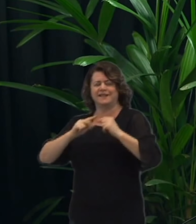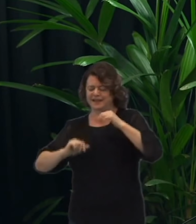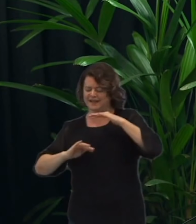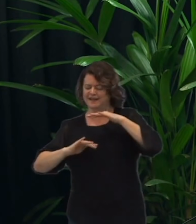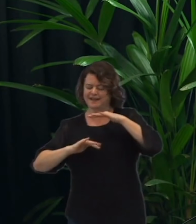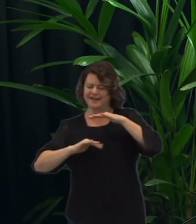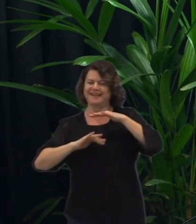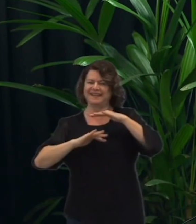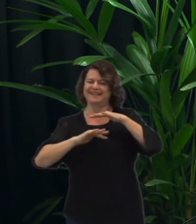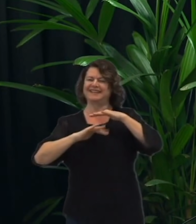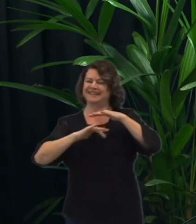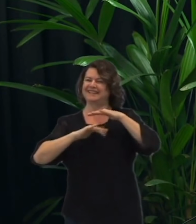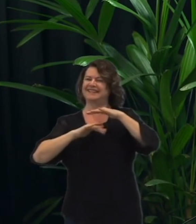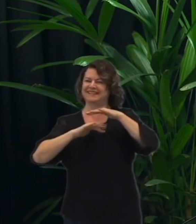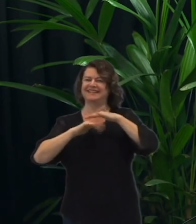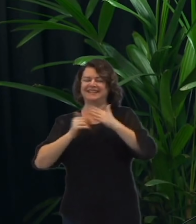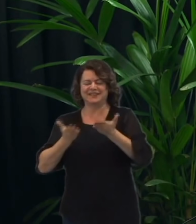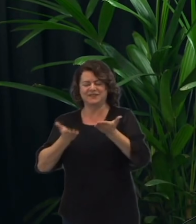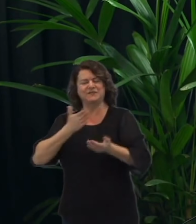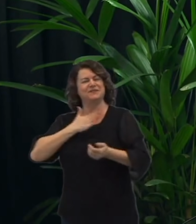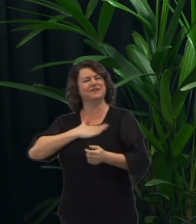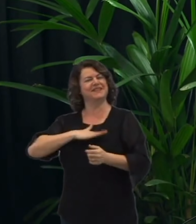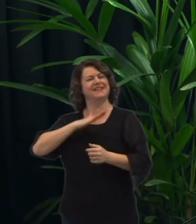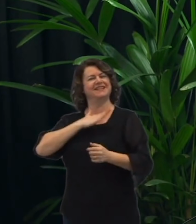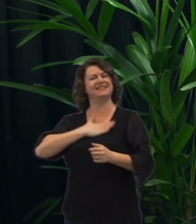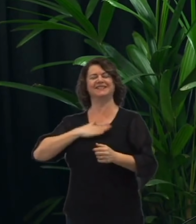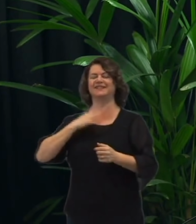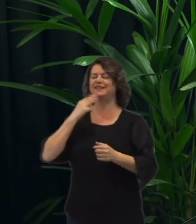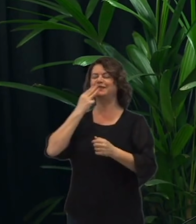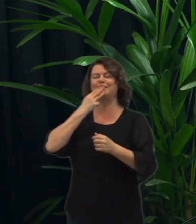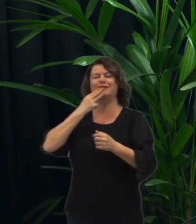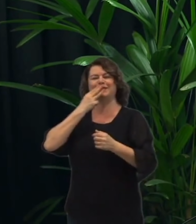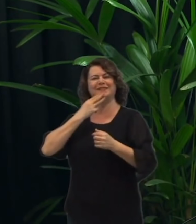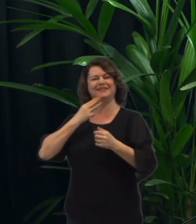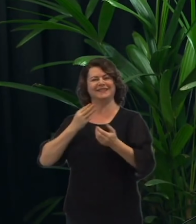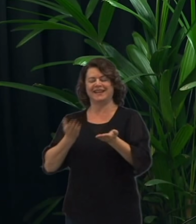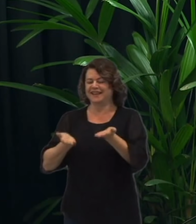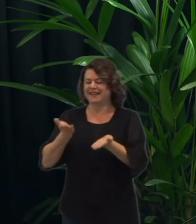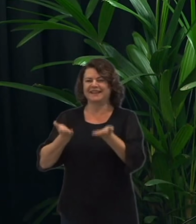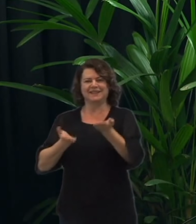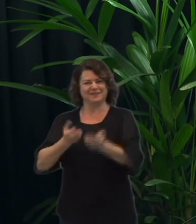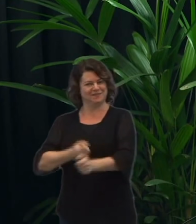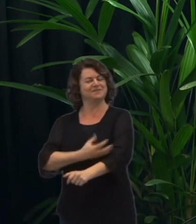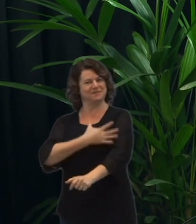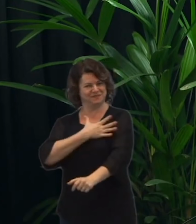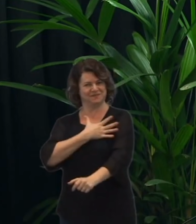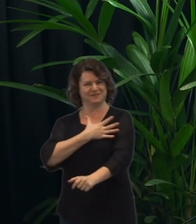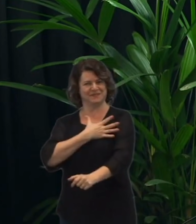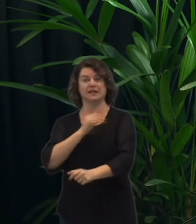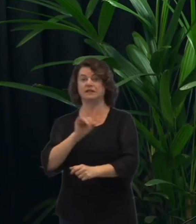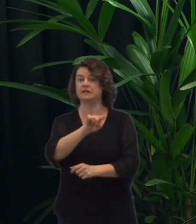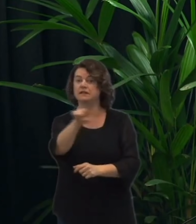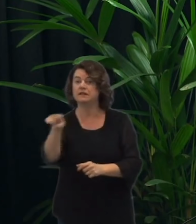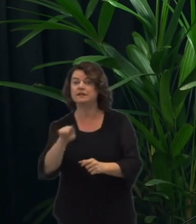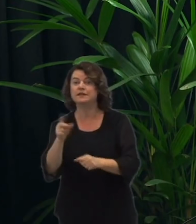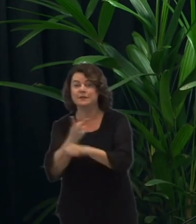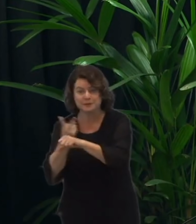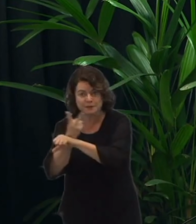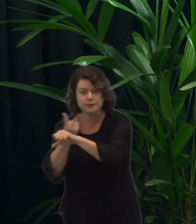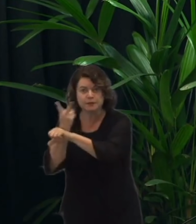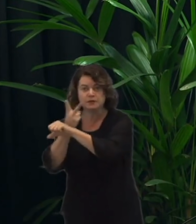fruto do Espírito, que é ser manso, dócil, equilibrado emocionalmente. Se você